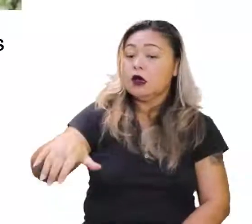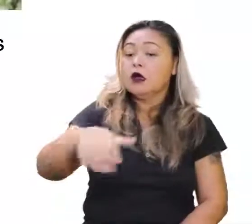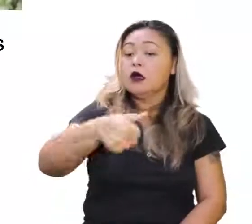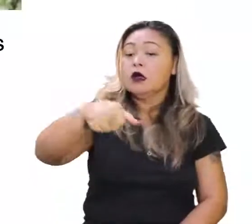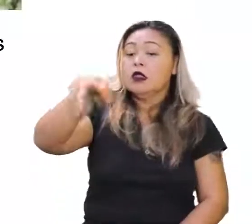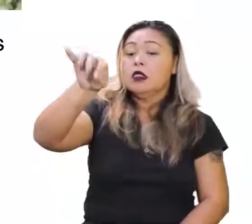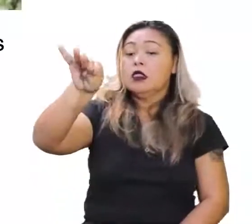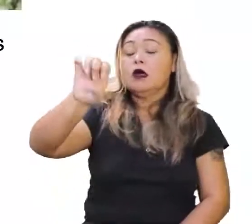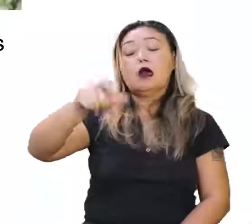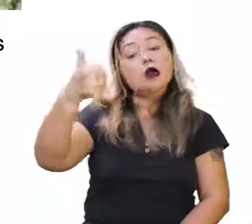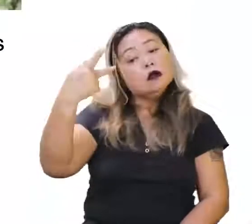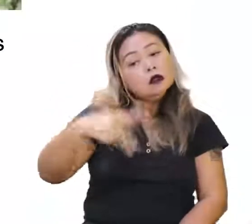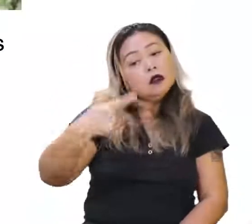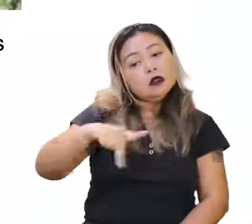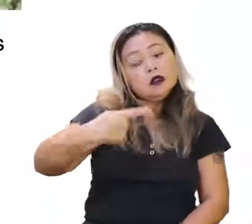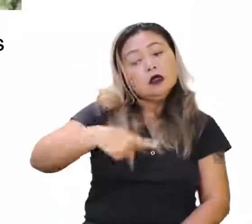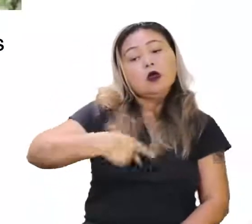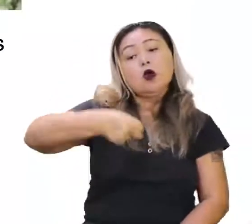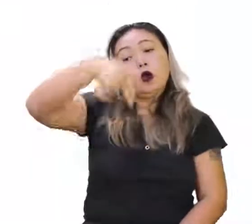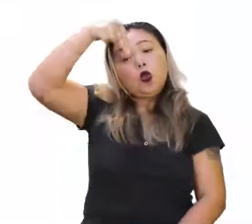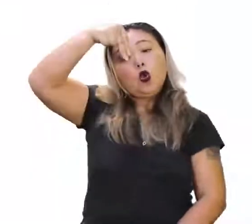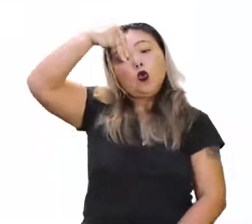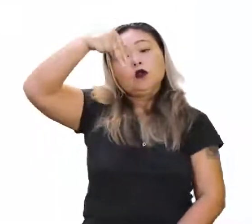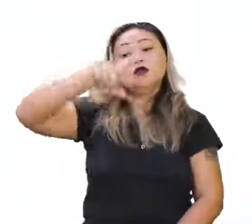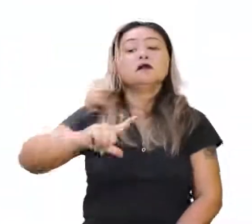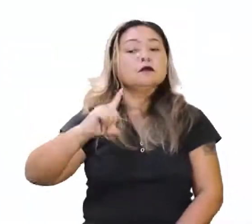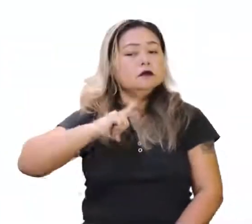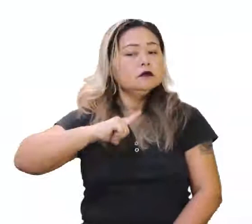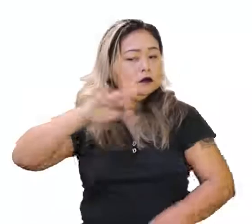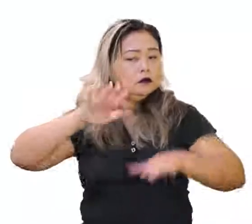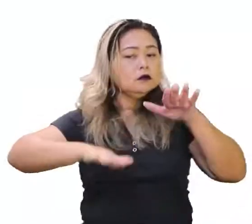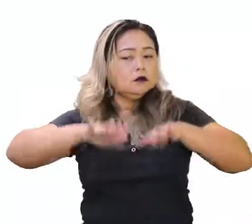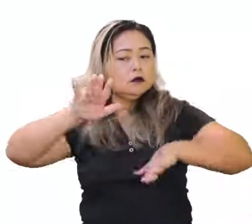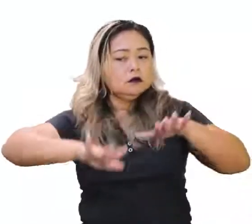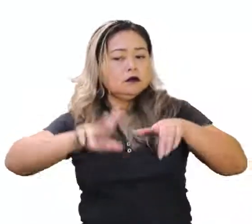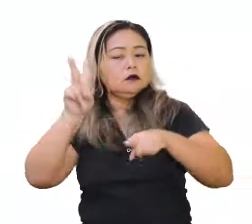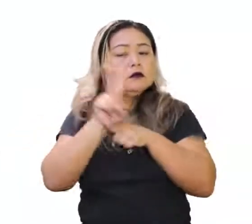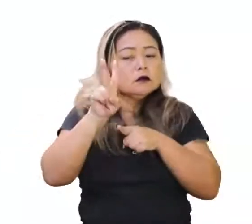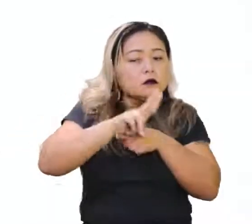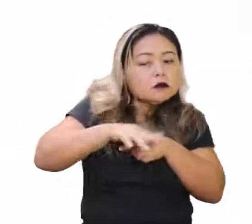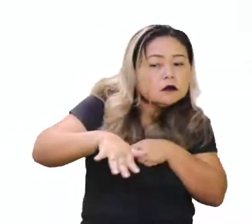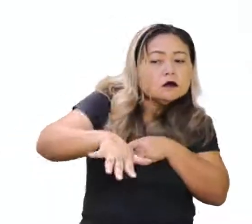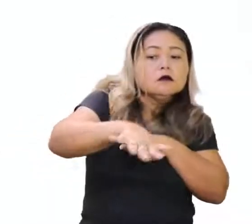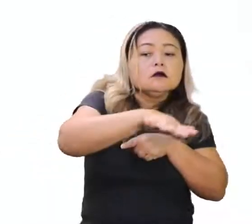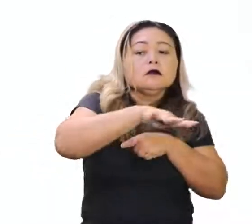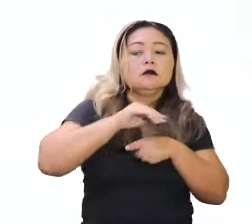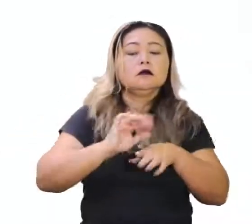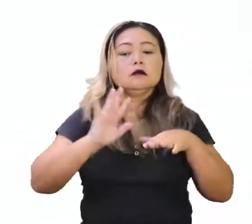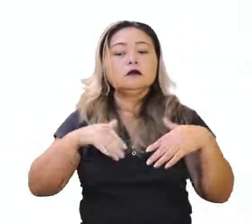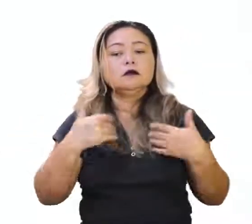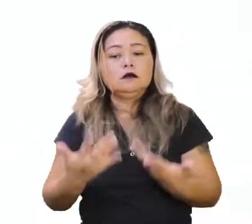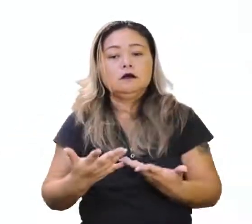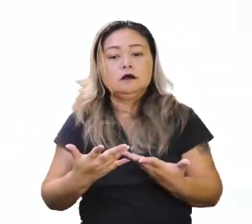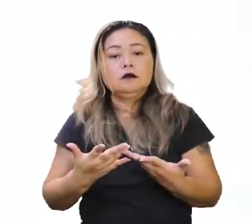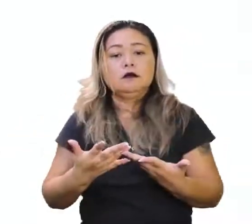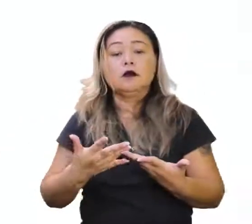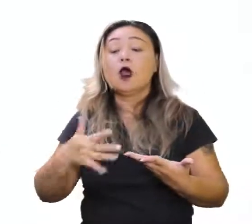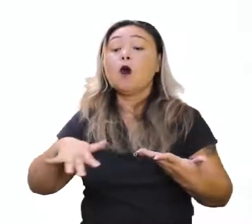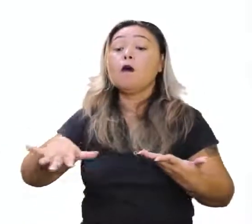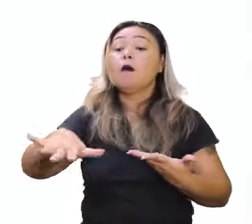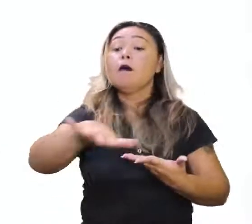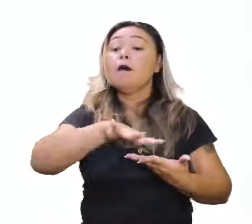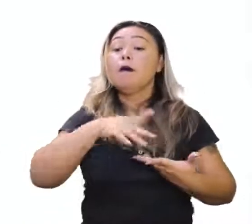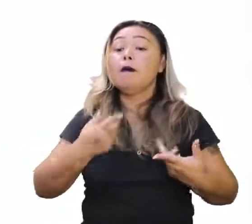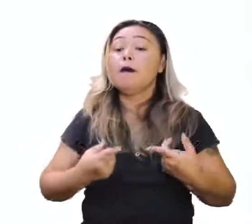do Nordeste como aqui da nossa região Norte. Nós temos aqui alguns criadouros. Em relação ao